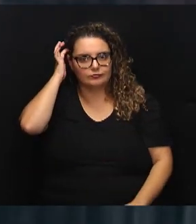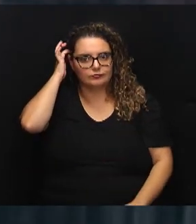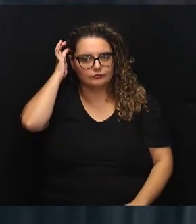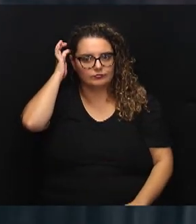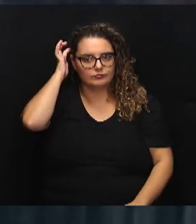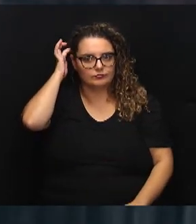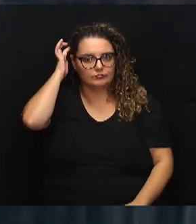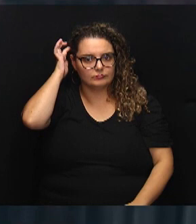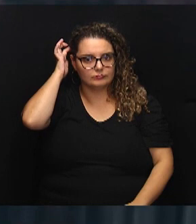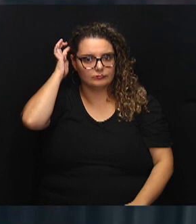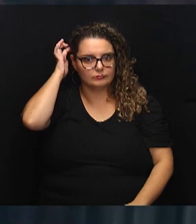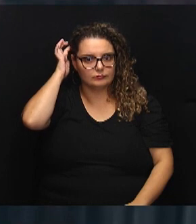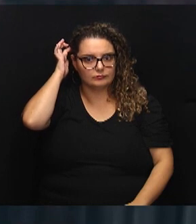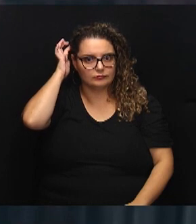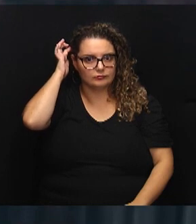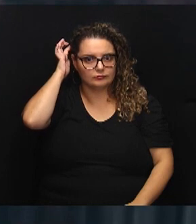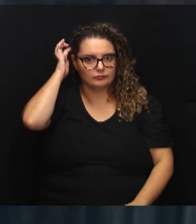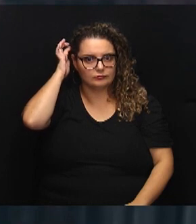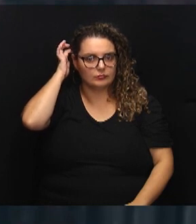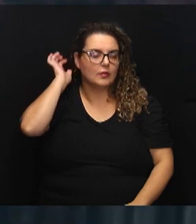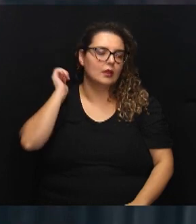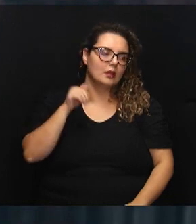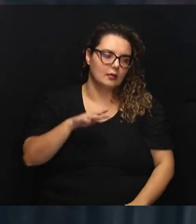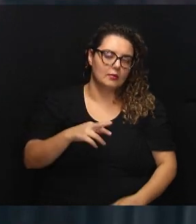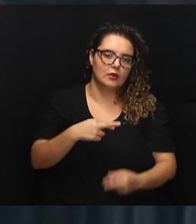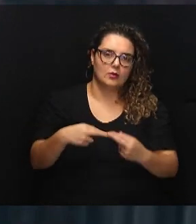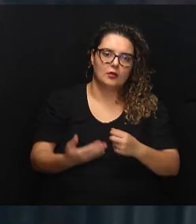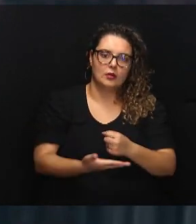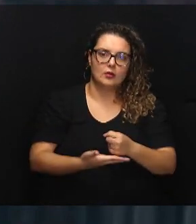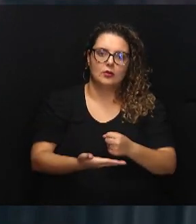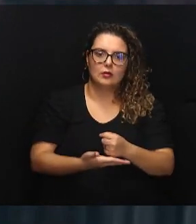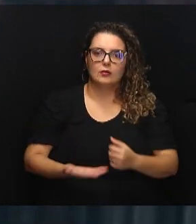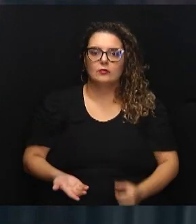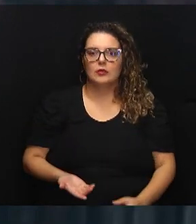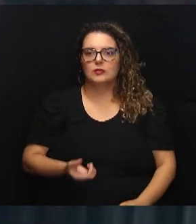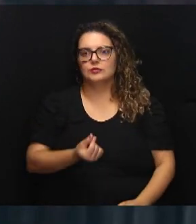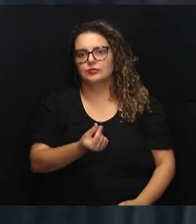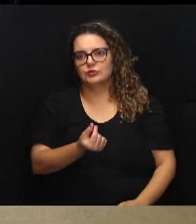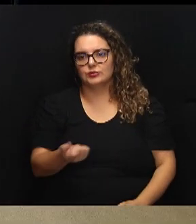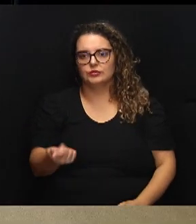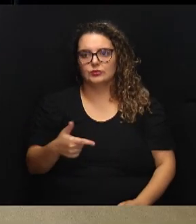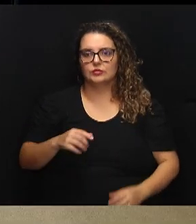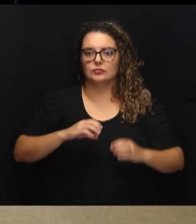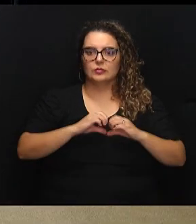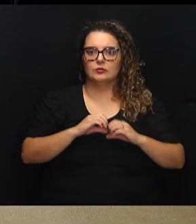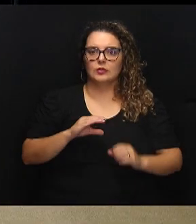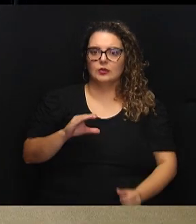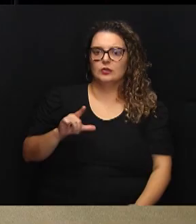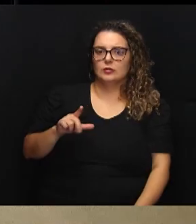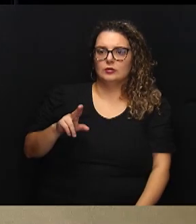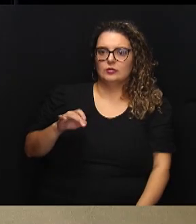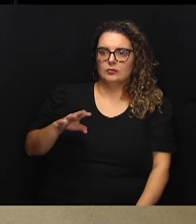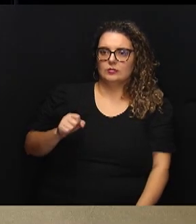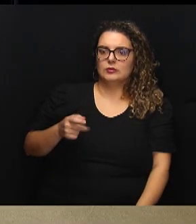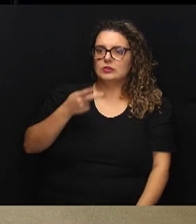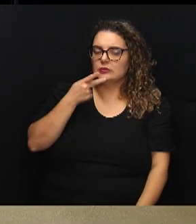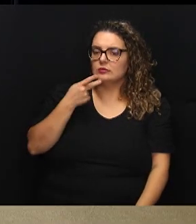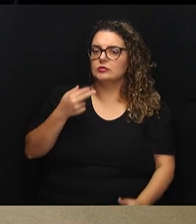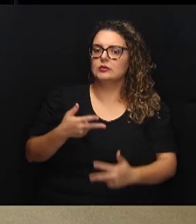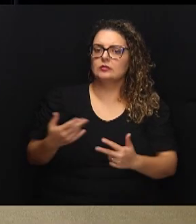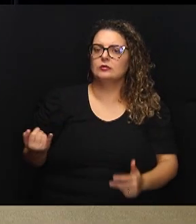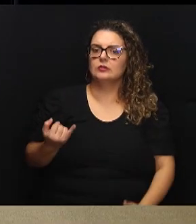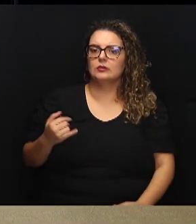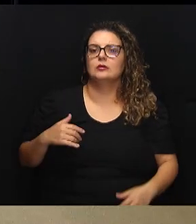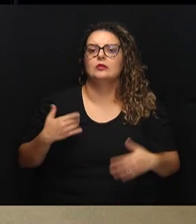do dinheiro. Hoje em dia é mais na base do dinheiro do que no amor ao clube. Poxa vida, você falou algo bem interessante, né? Qual que é a